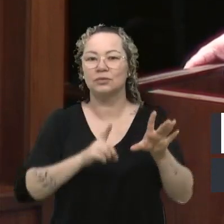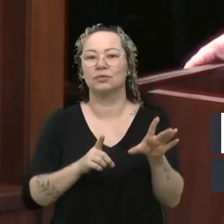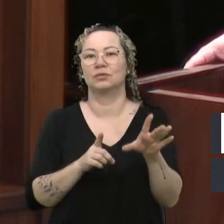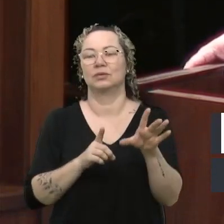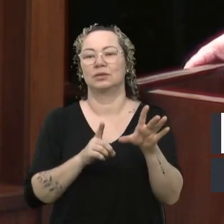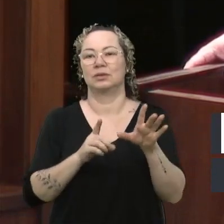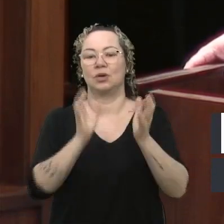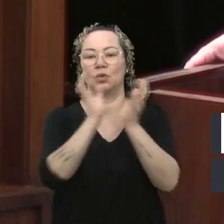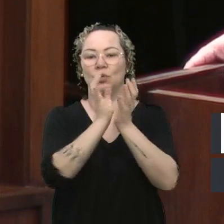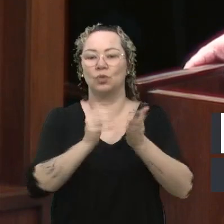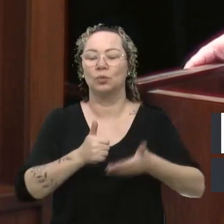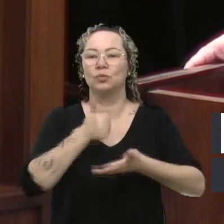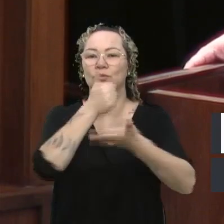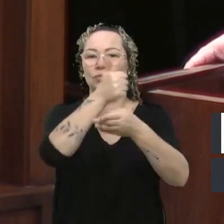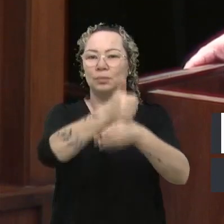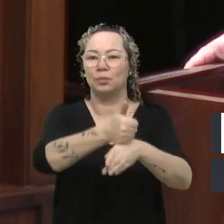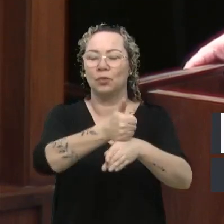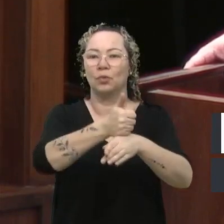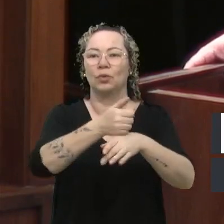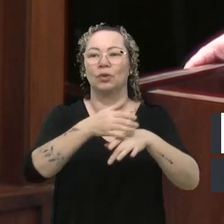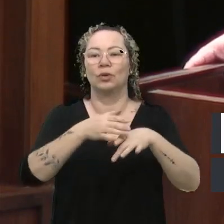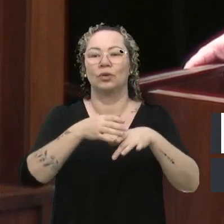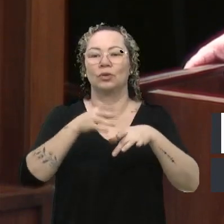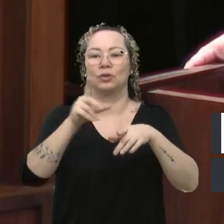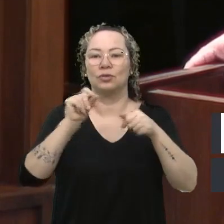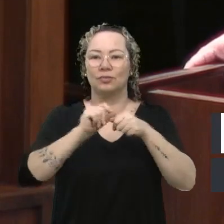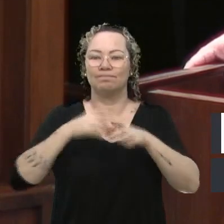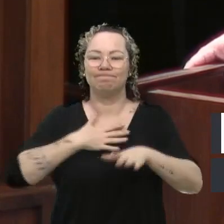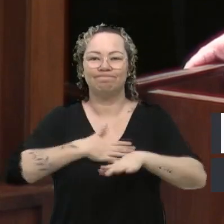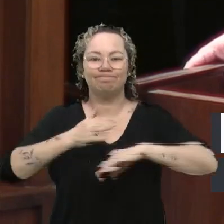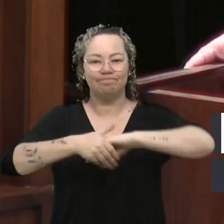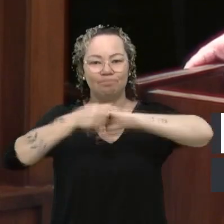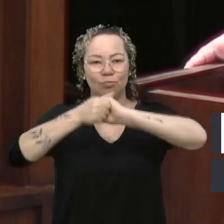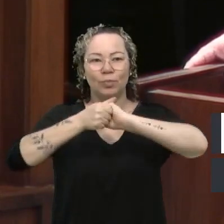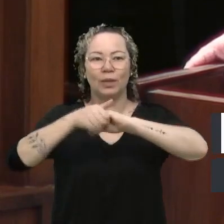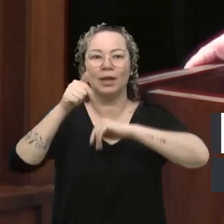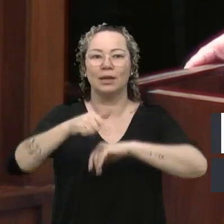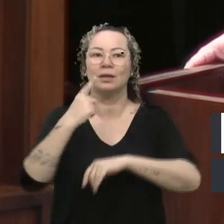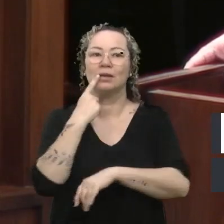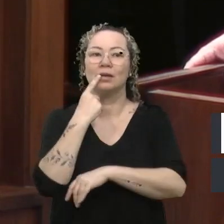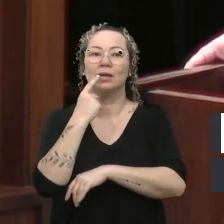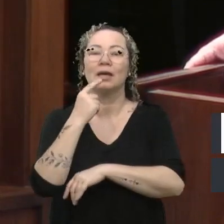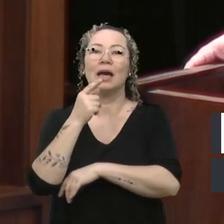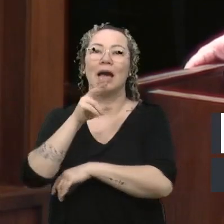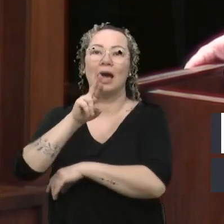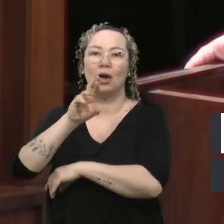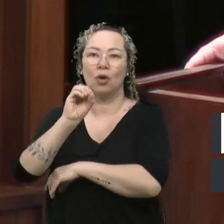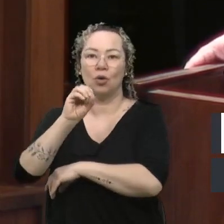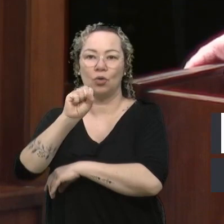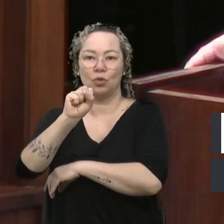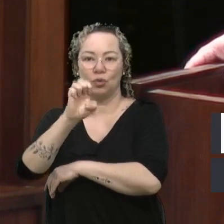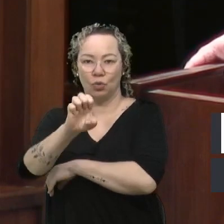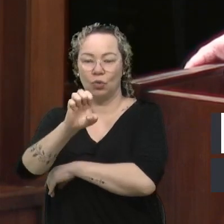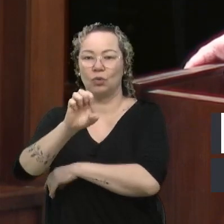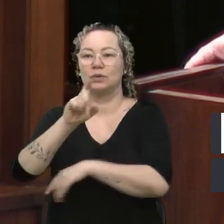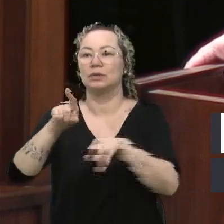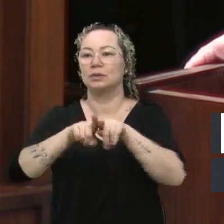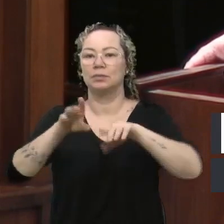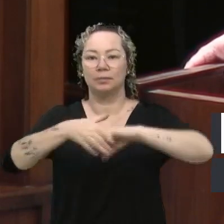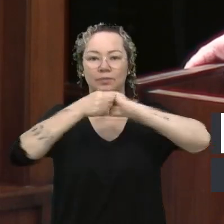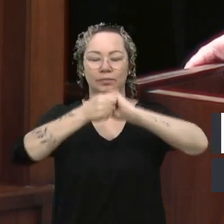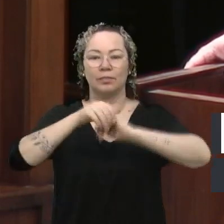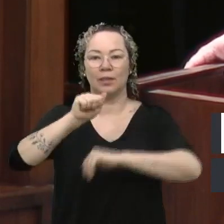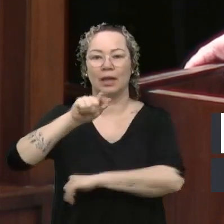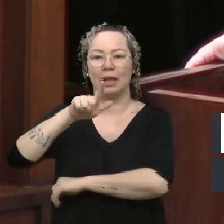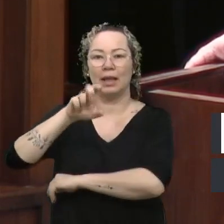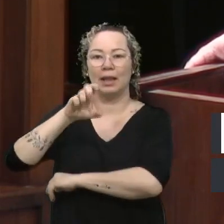deixar de saudar a Rose, que está aqui presente, irmã do Sargento Rosário, também saudar a Alexandra